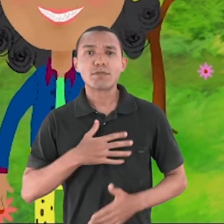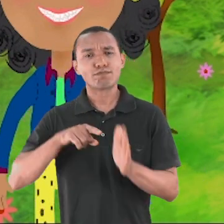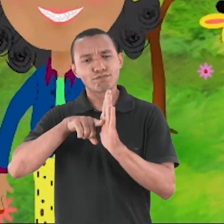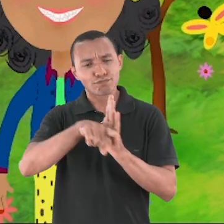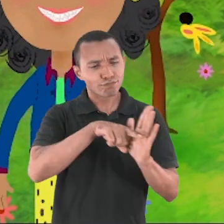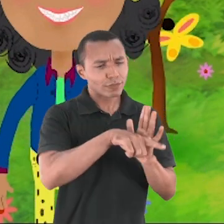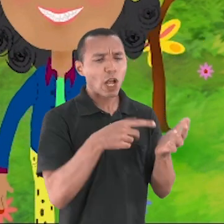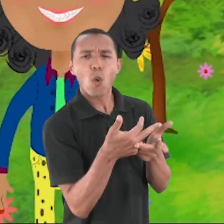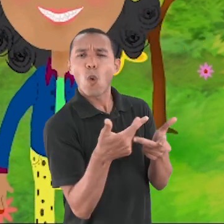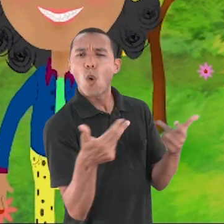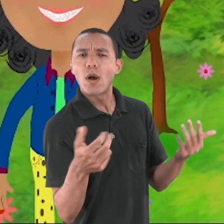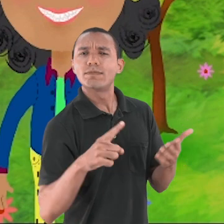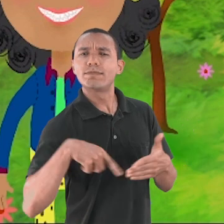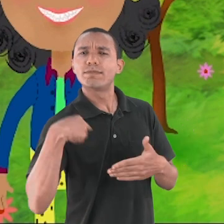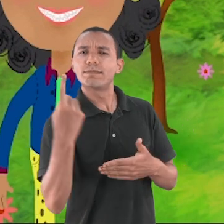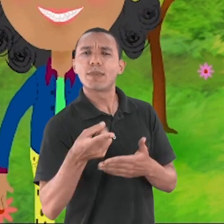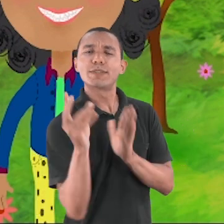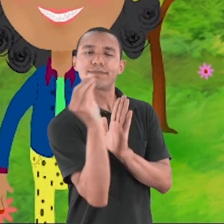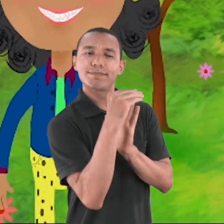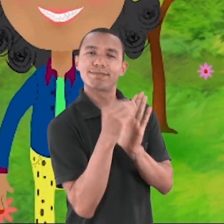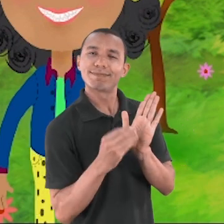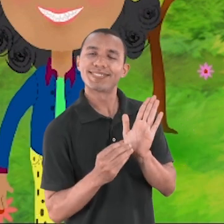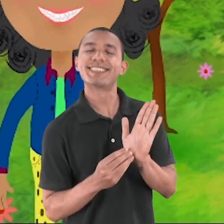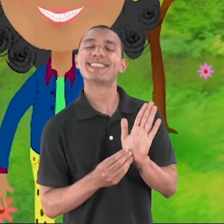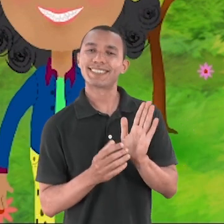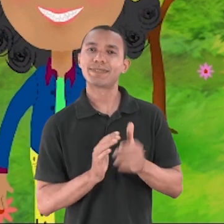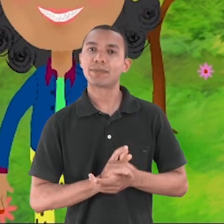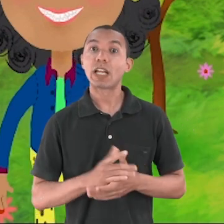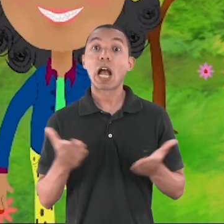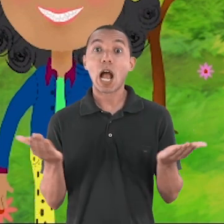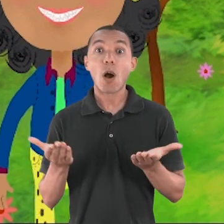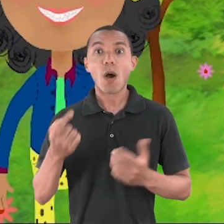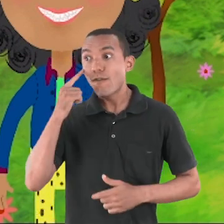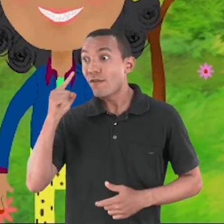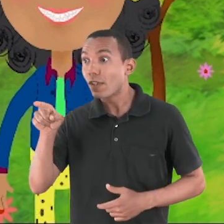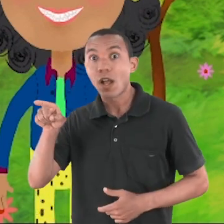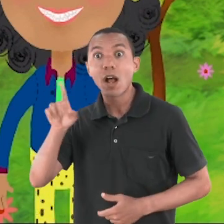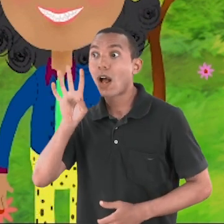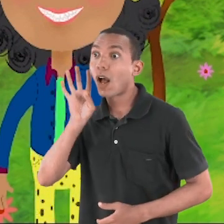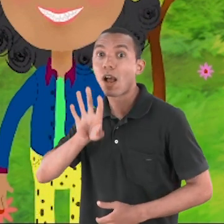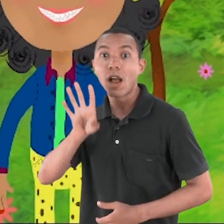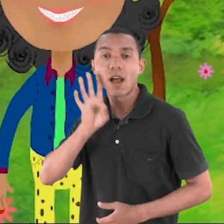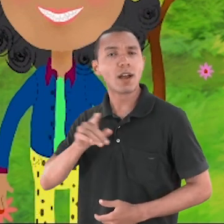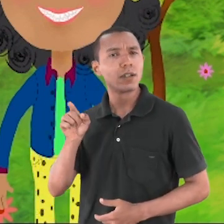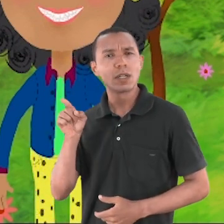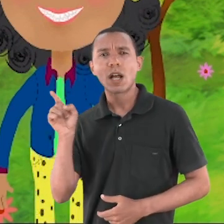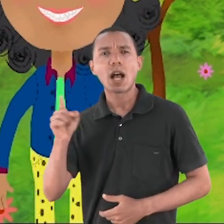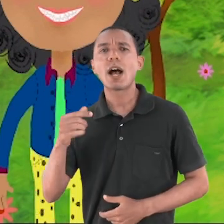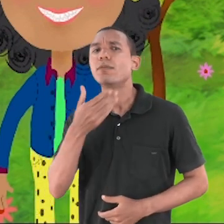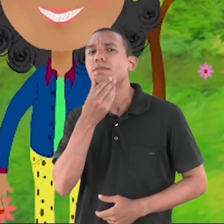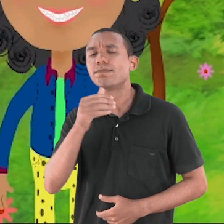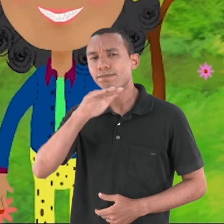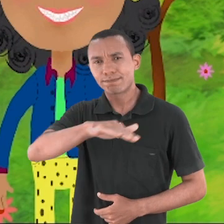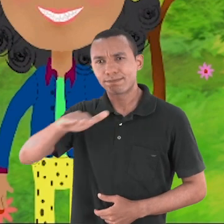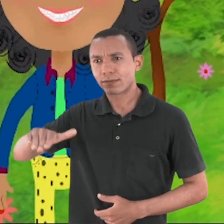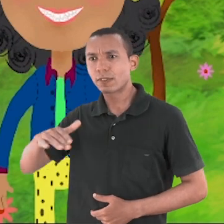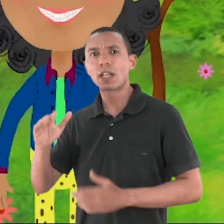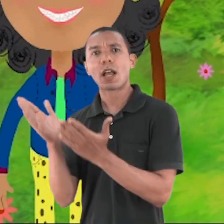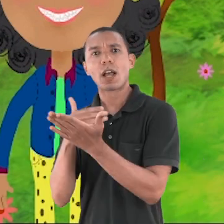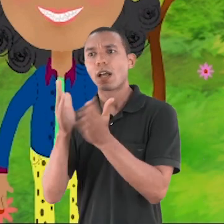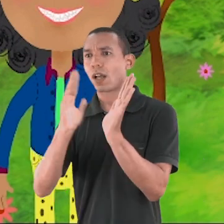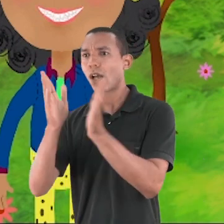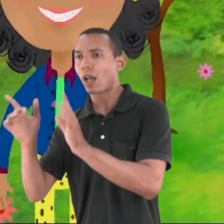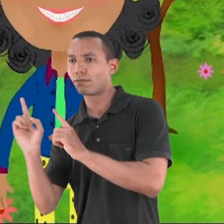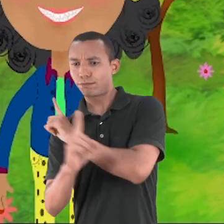sobre coisas e depois anotar no meu livro. Agora mesmo eu vi algo curioso. Os meninos saíram da biblioteca